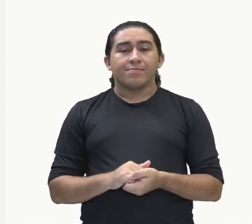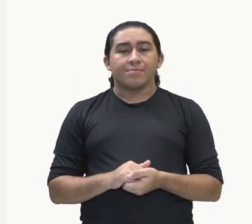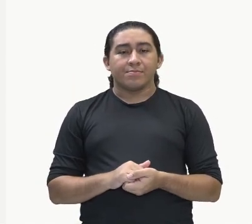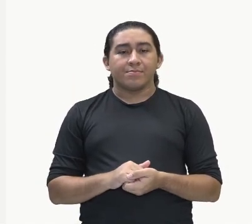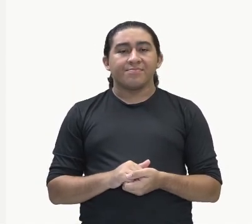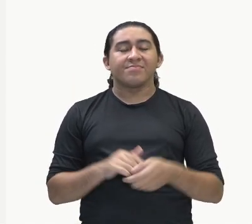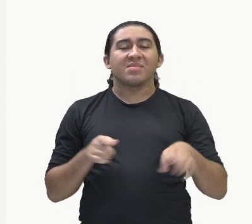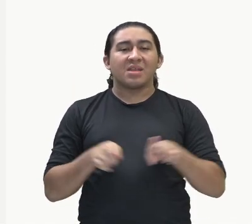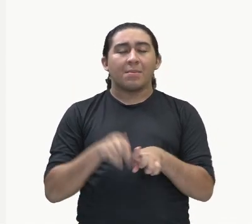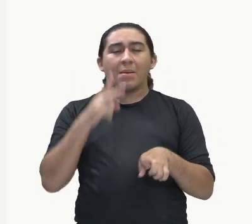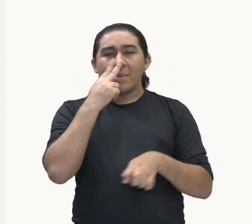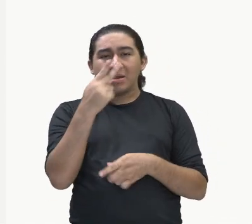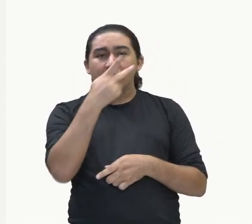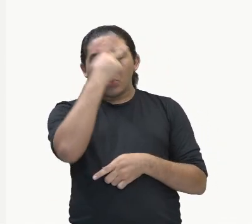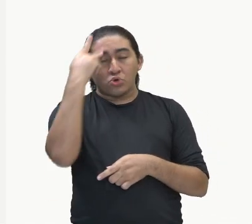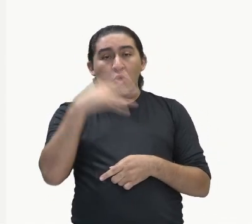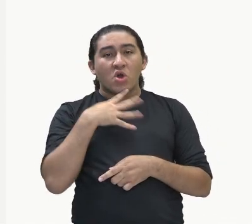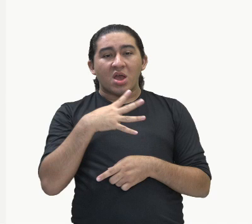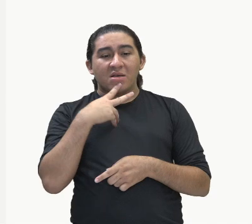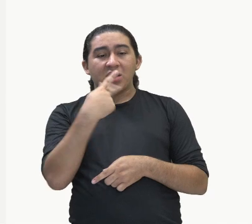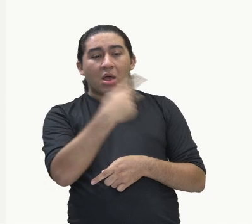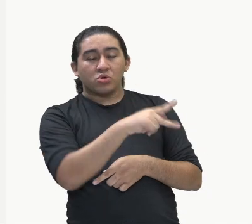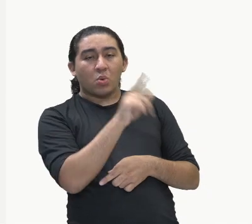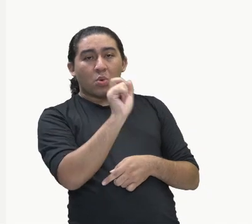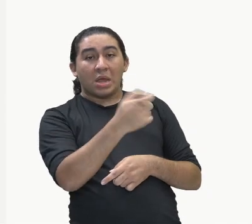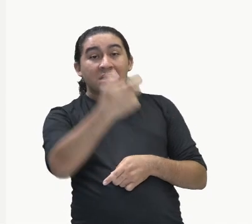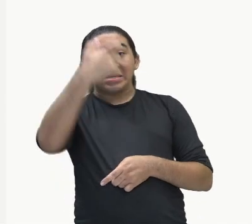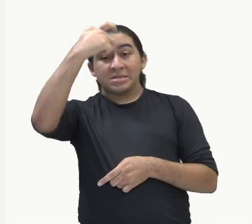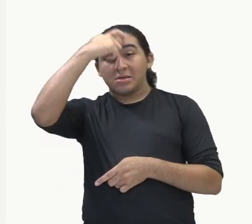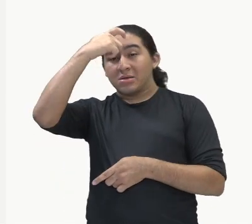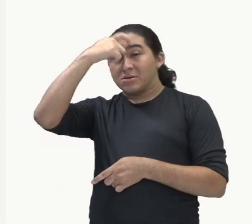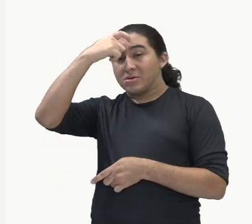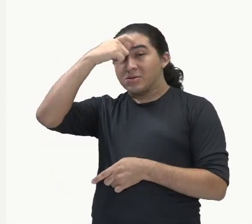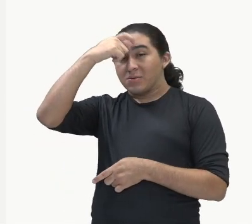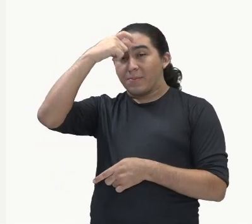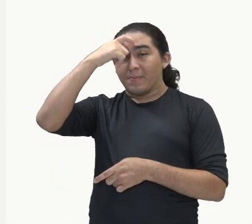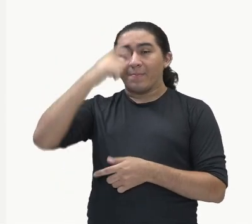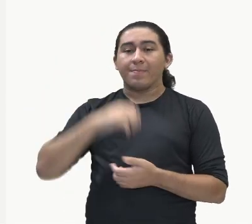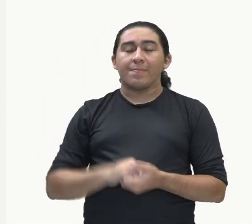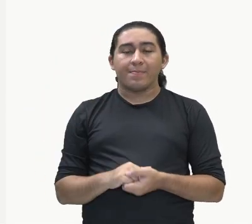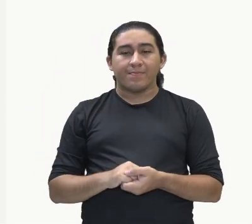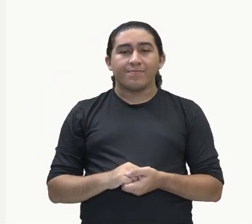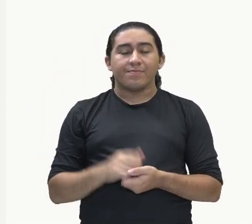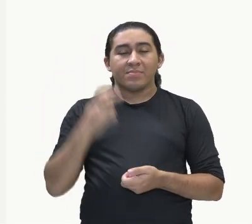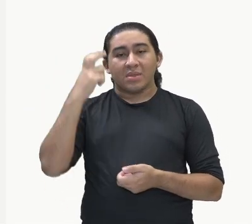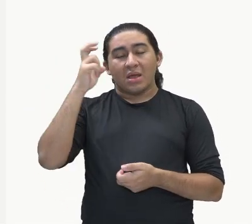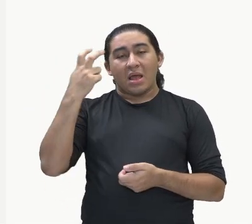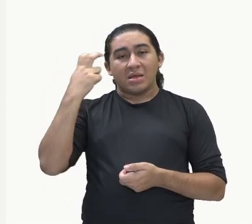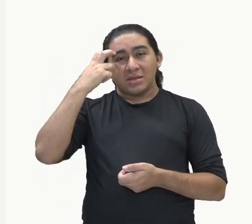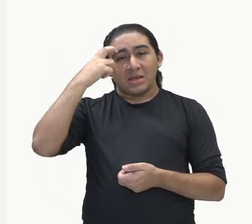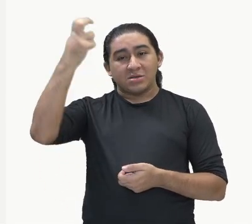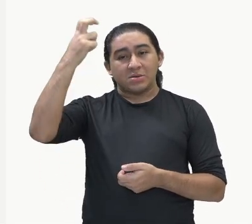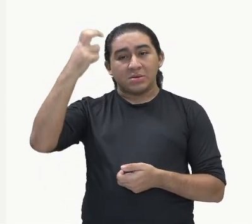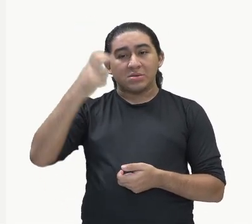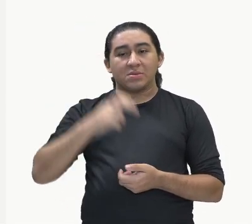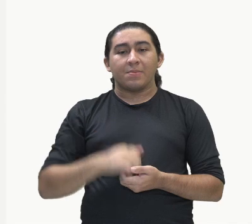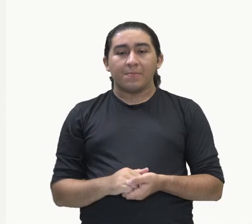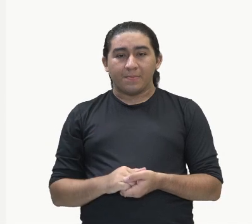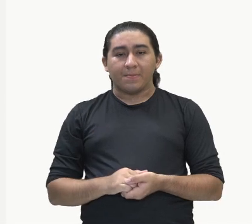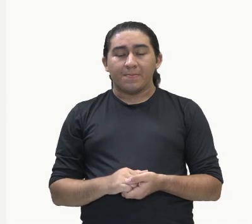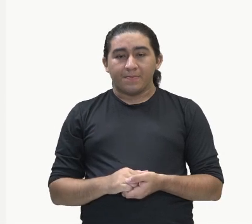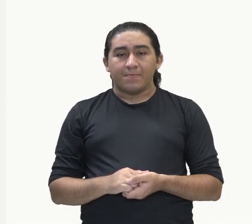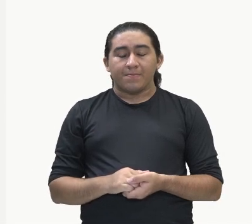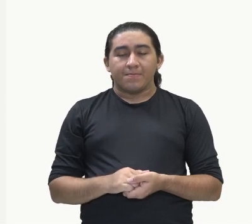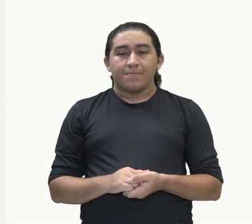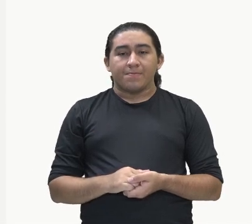intelligence, reconhecidos por suas inteligência, né, ou por a inteligência deles. Então, eles